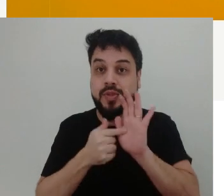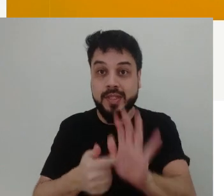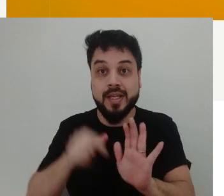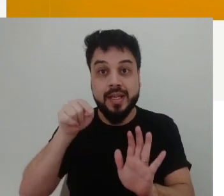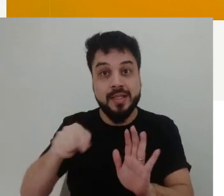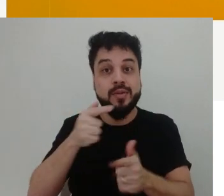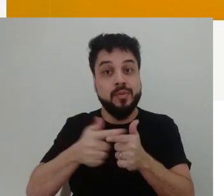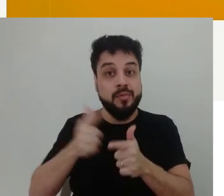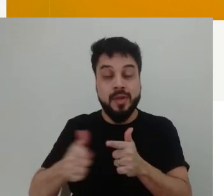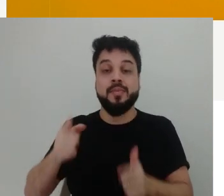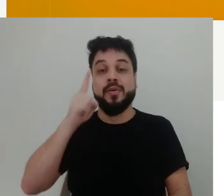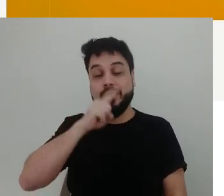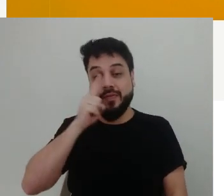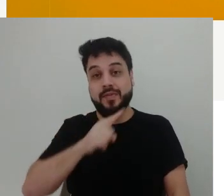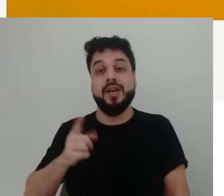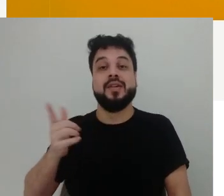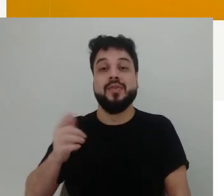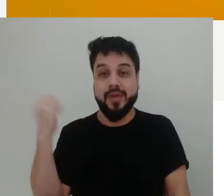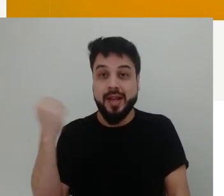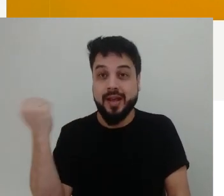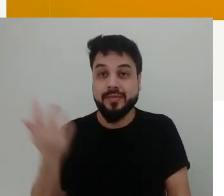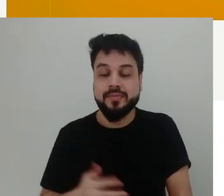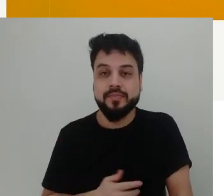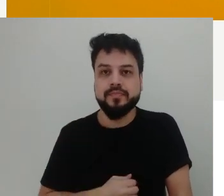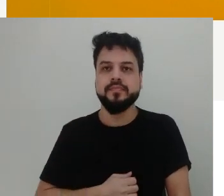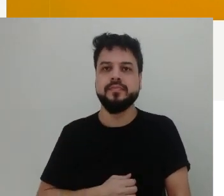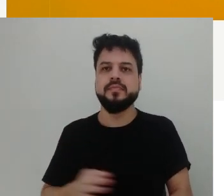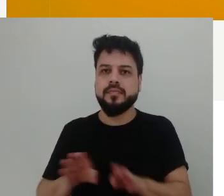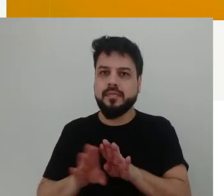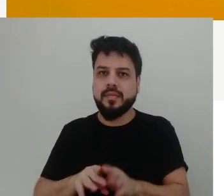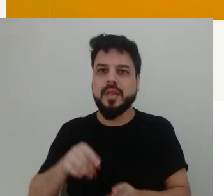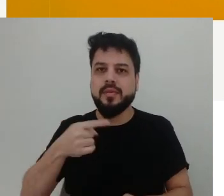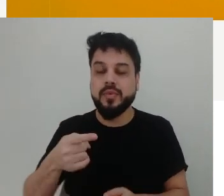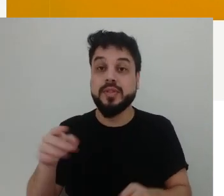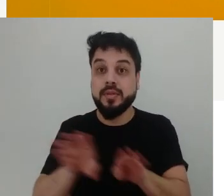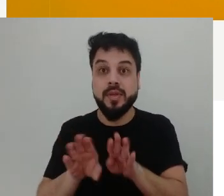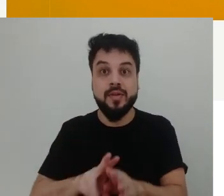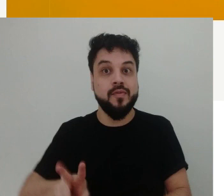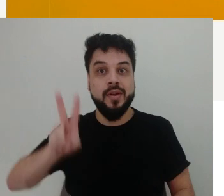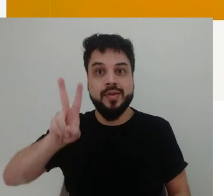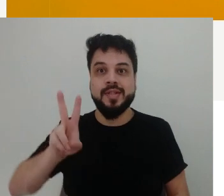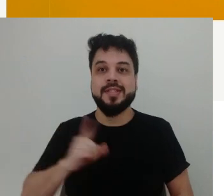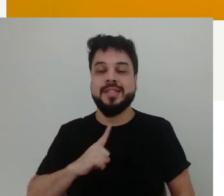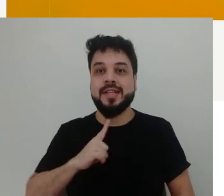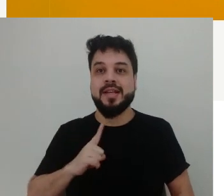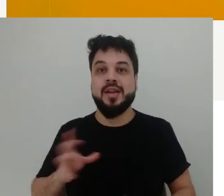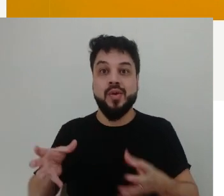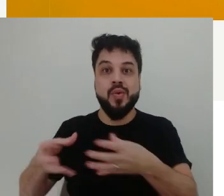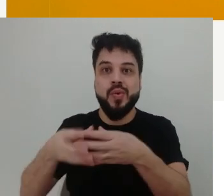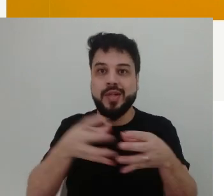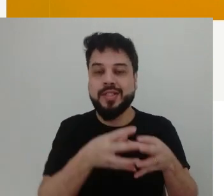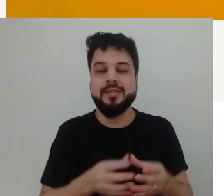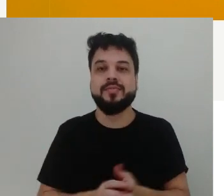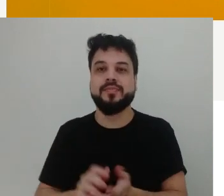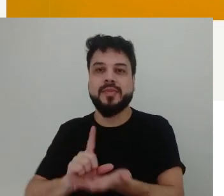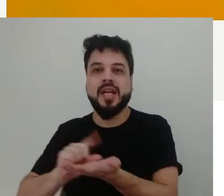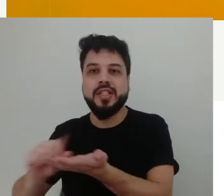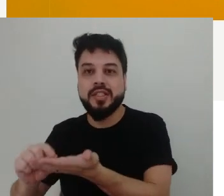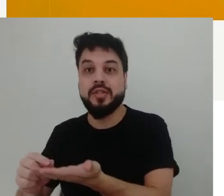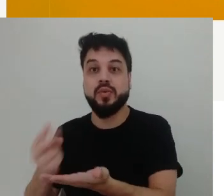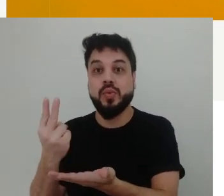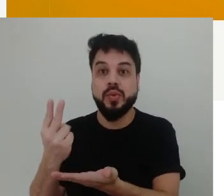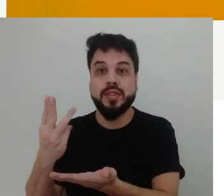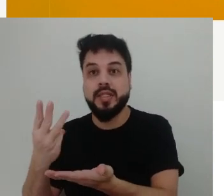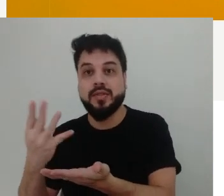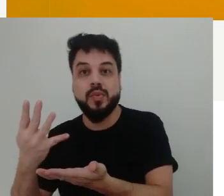exemplo, eu já defendi dentro da UNILA, fui derrotado, é claro, que alunos de graduação pudessem fazer um